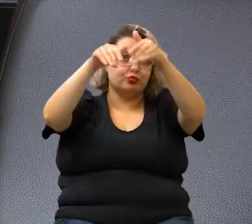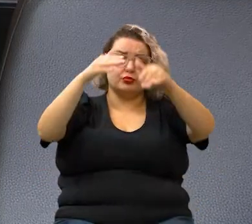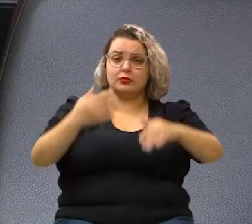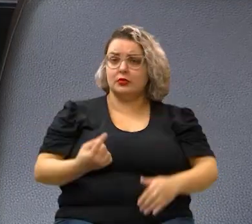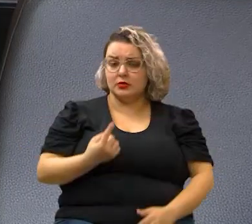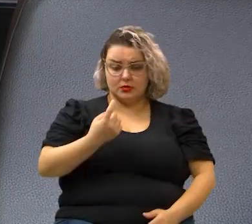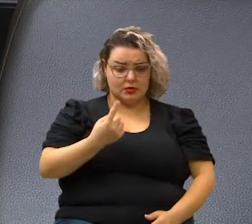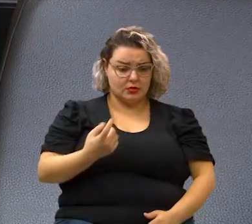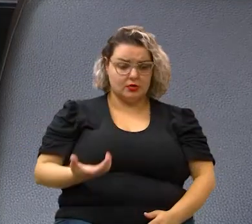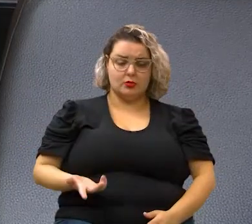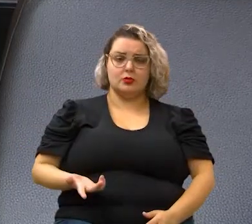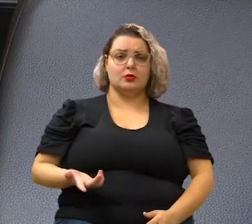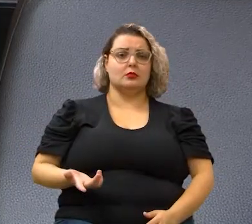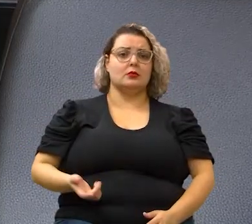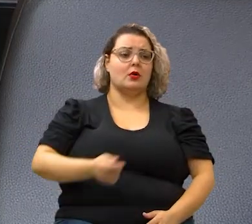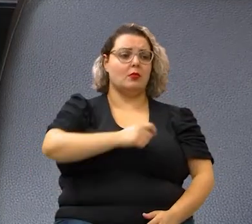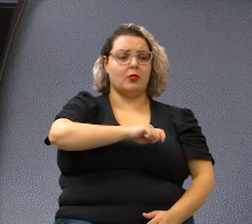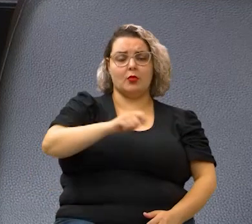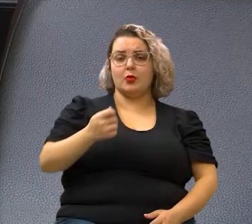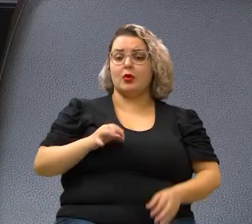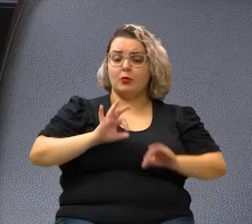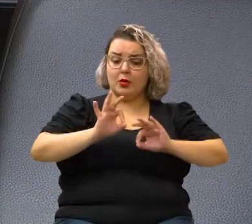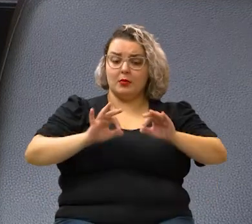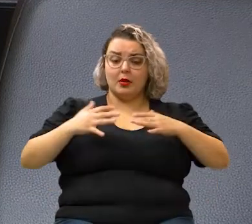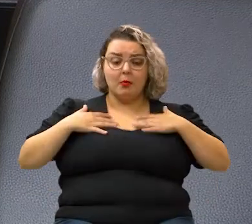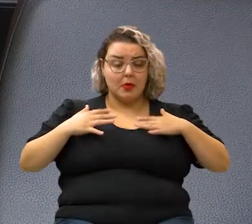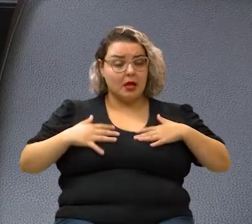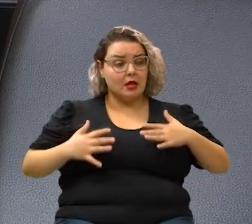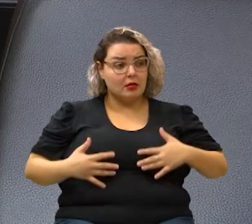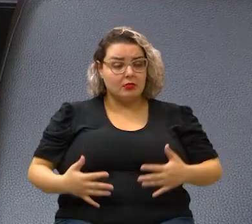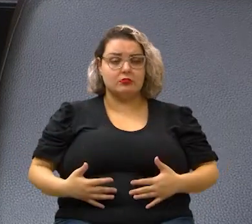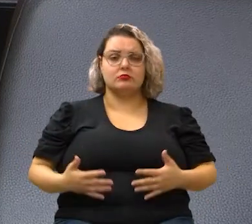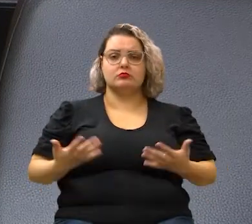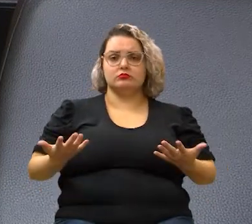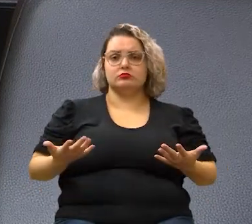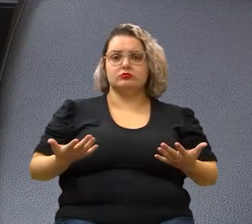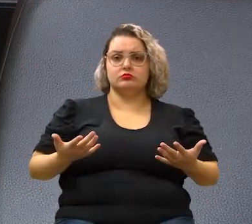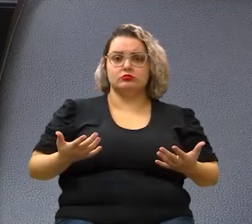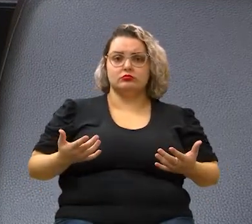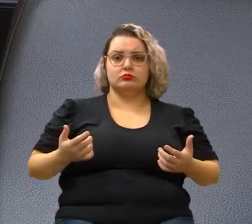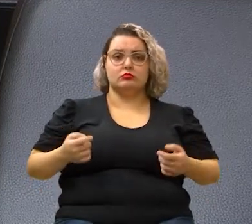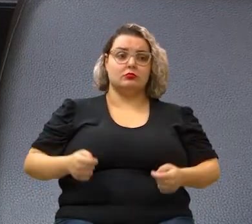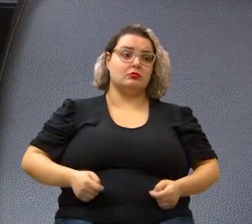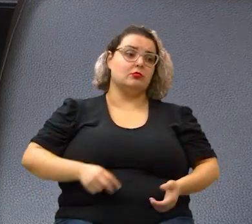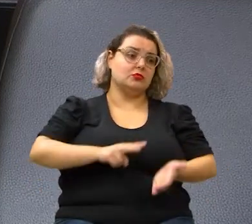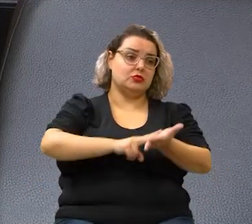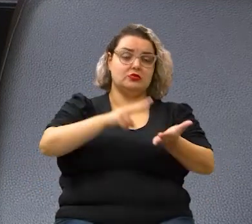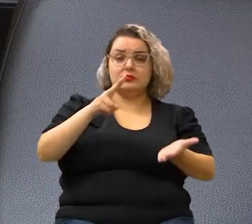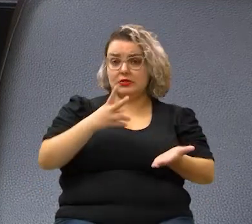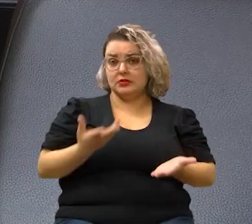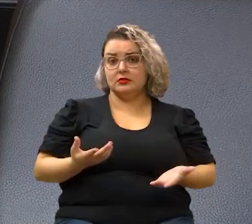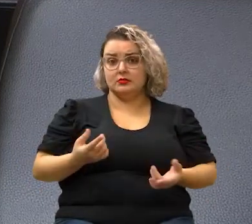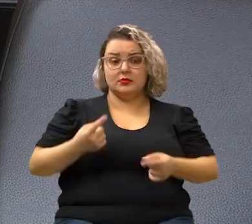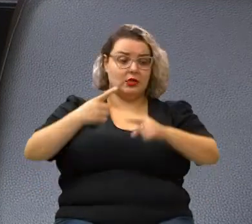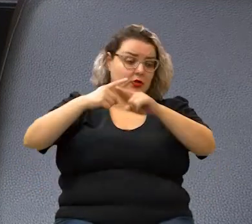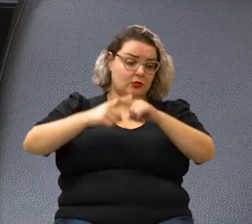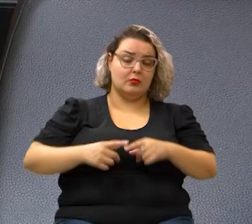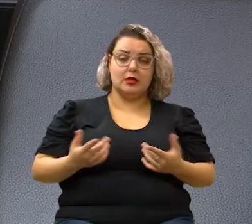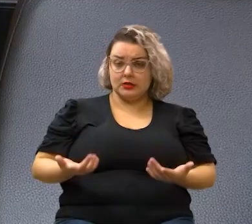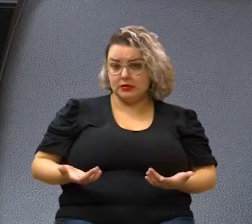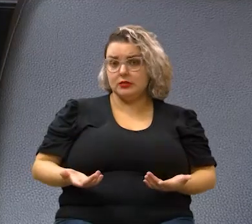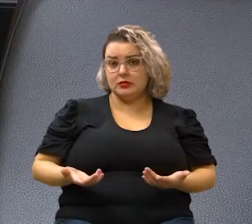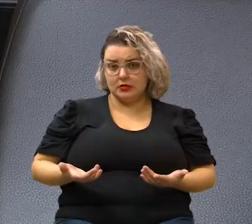enterrar, né? Vai ser o único que vai ter uma preparação física mais avantajada até para o sentido